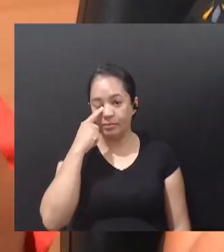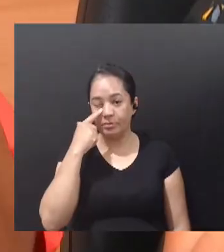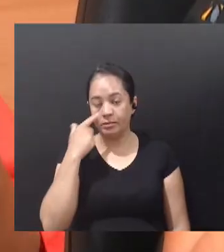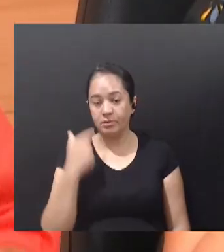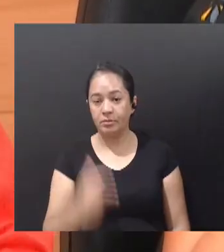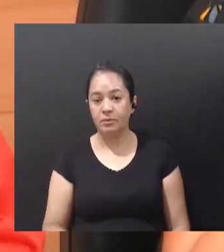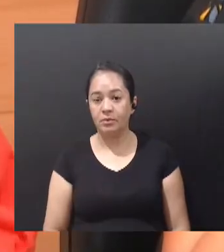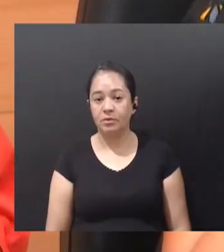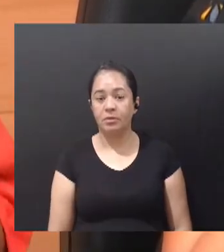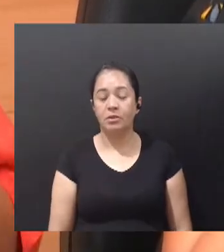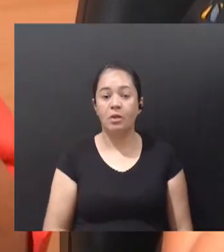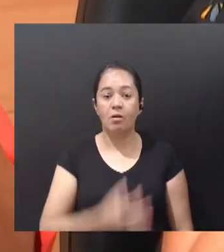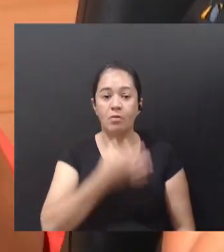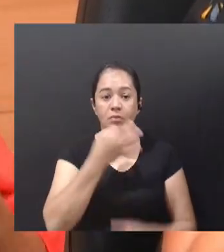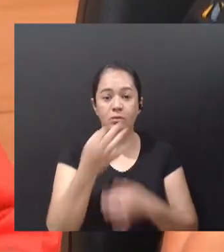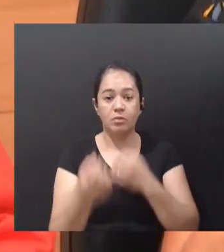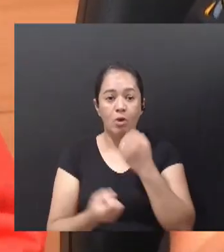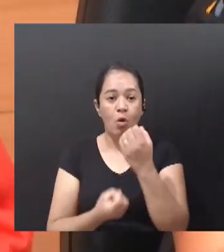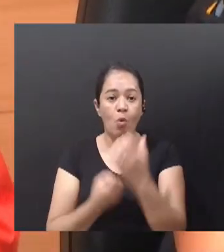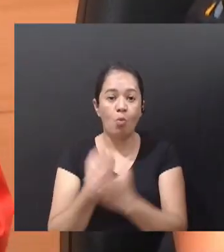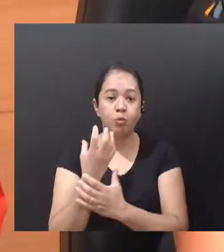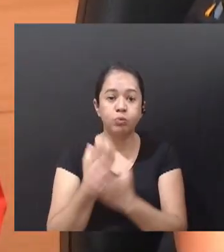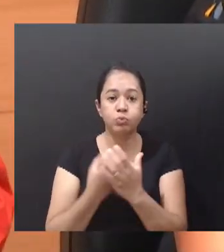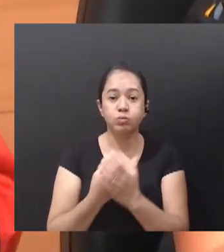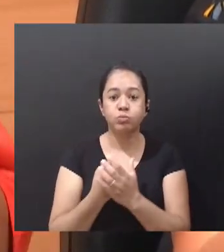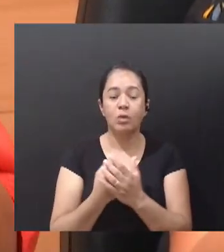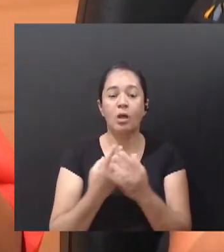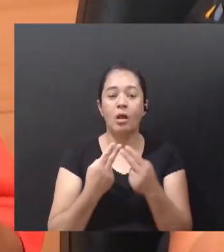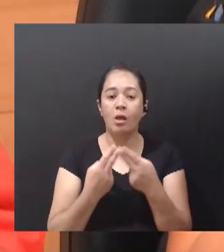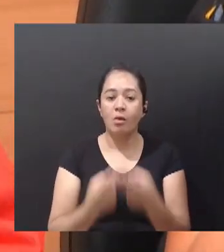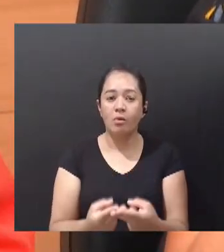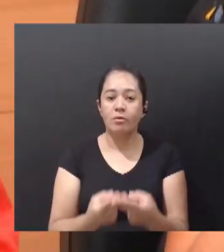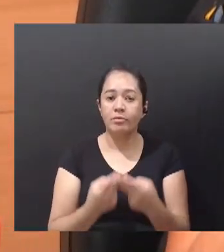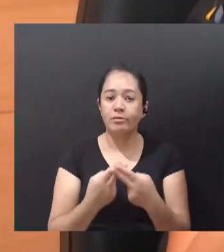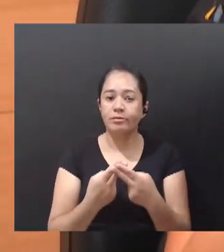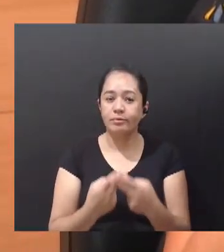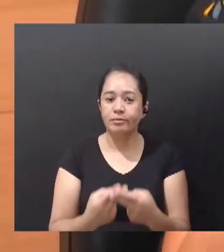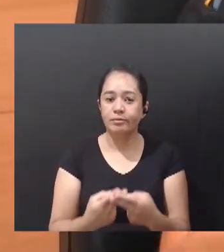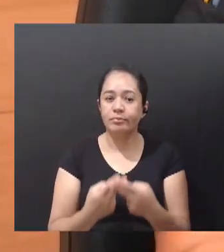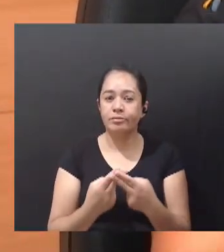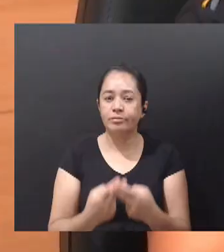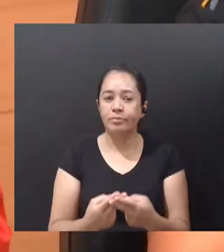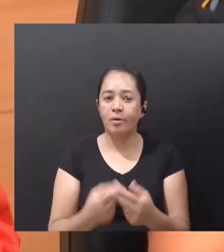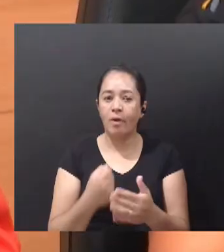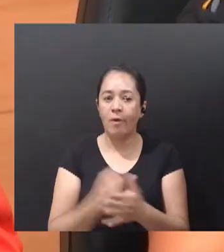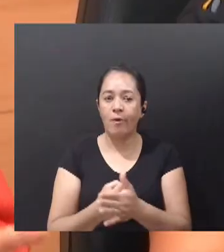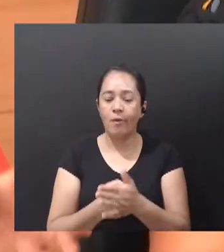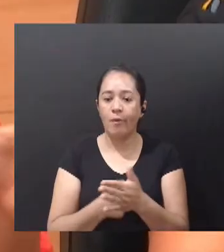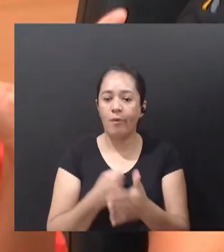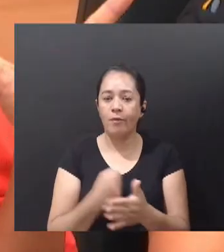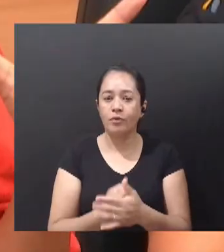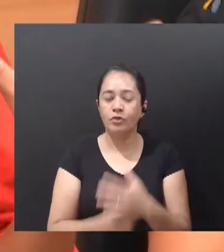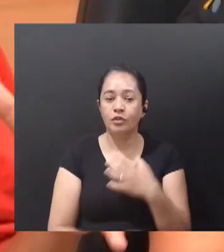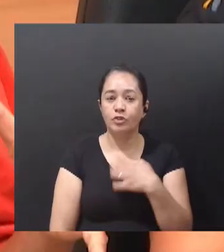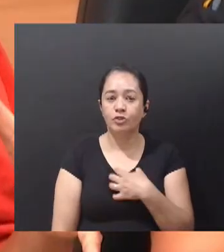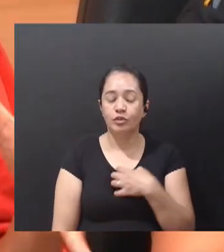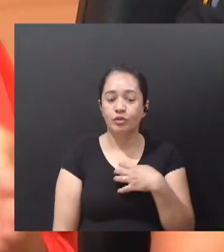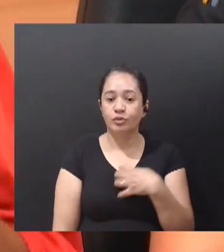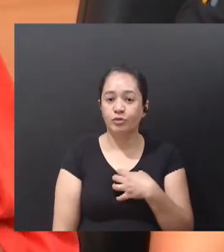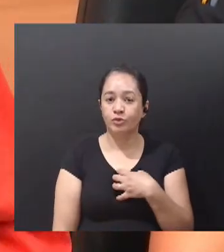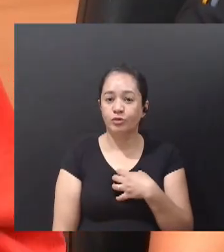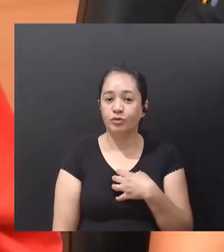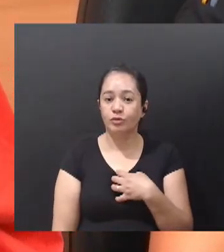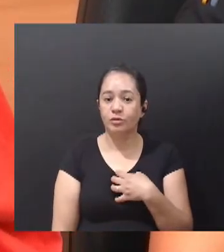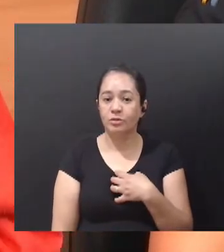crítico construído com paciência, com perseverança, de forma aguerrida,